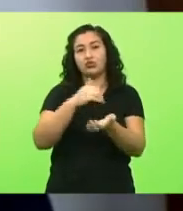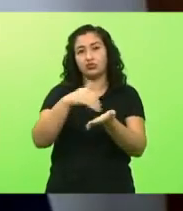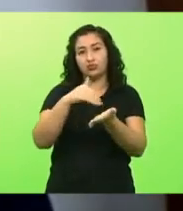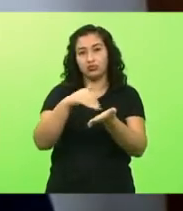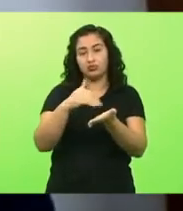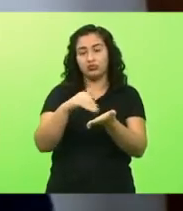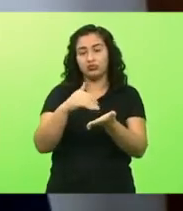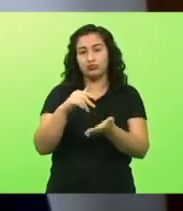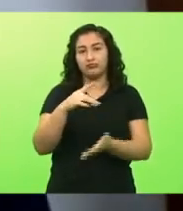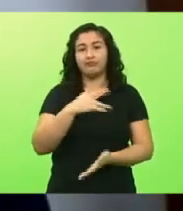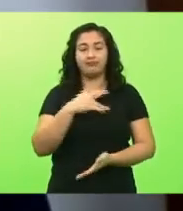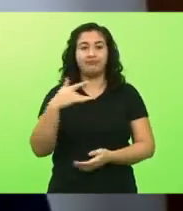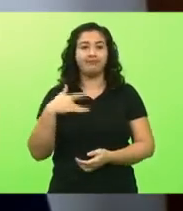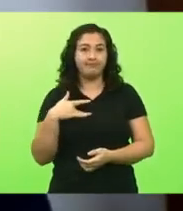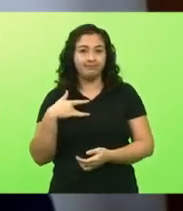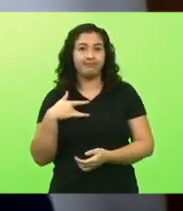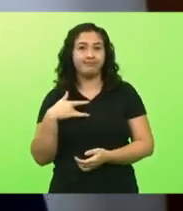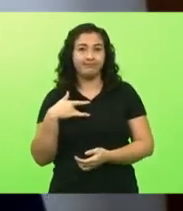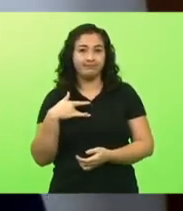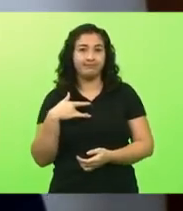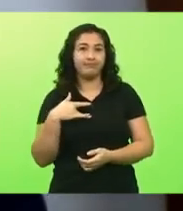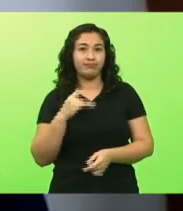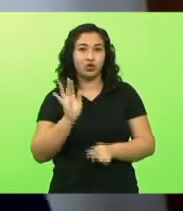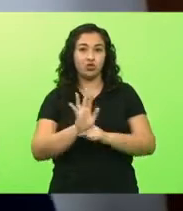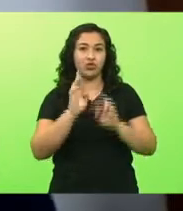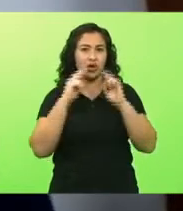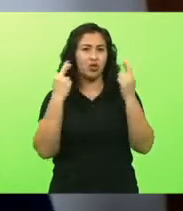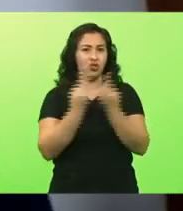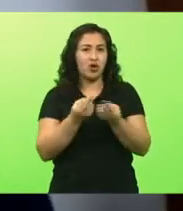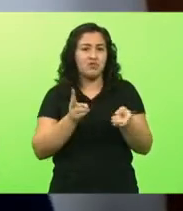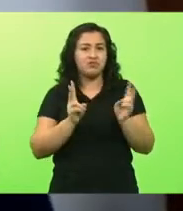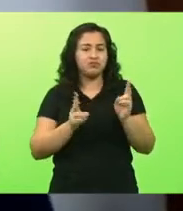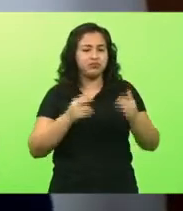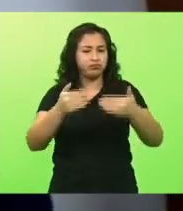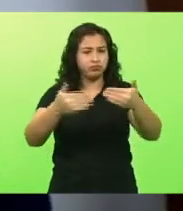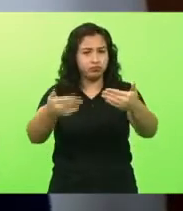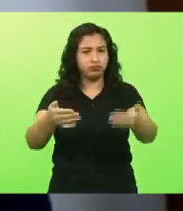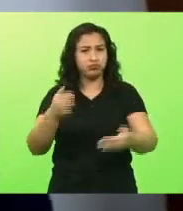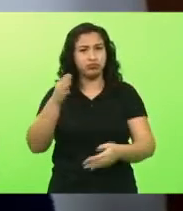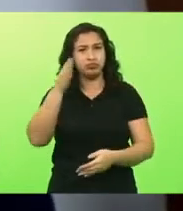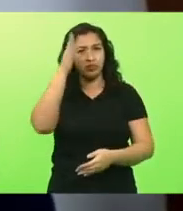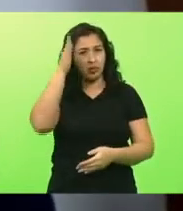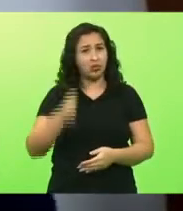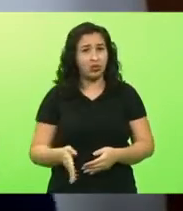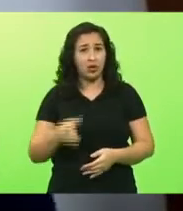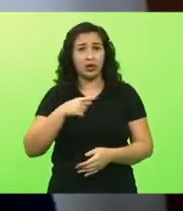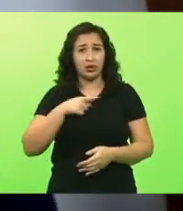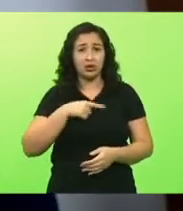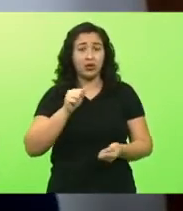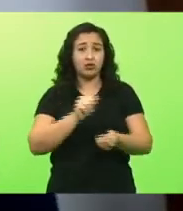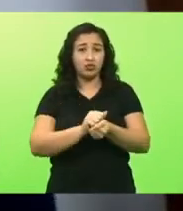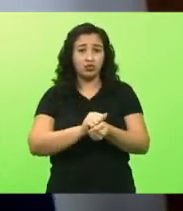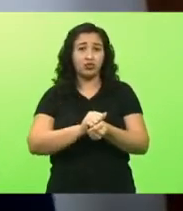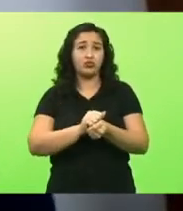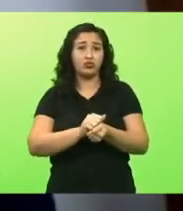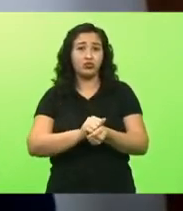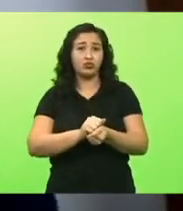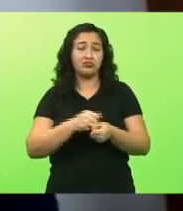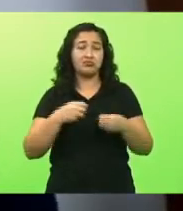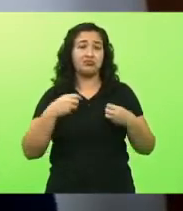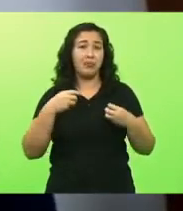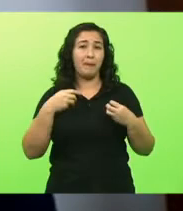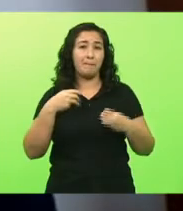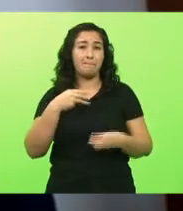tem promovido reuniões contínuas, muito frequentes com o Ministério da Saúde, na